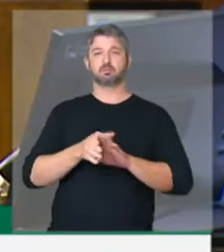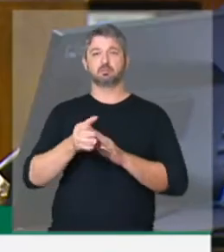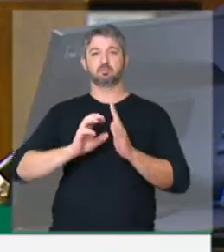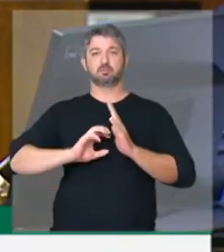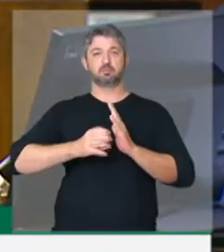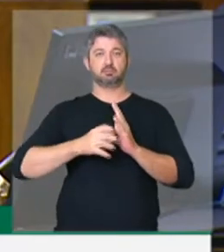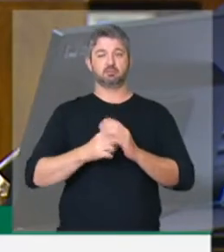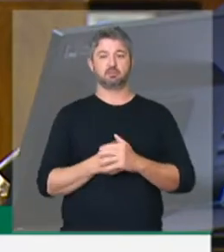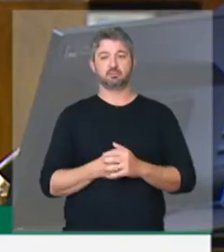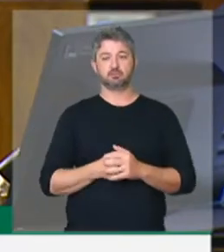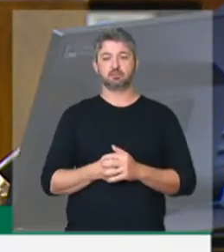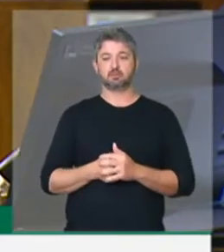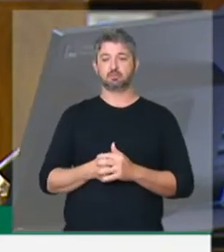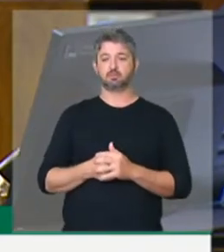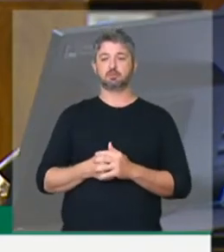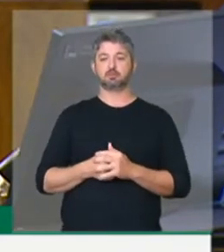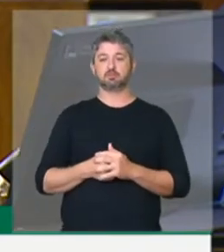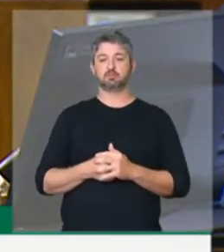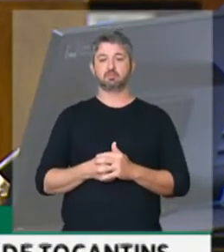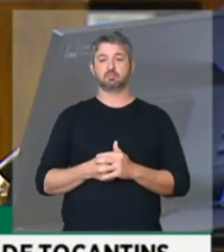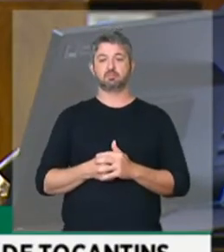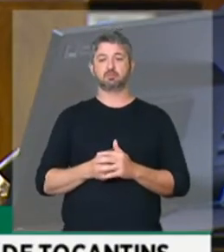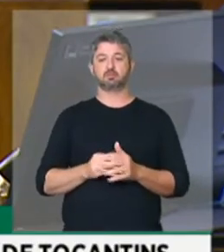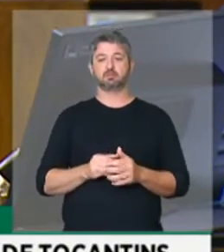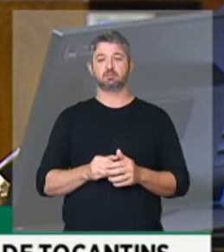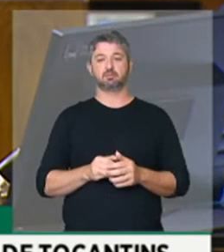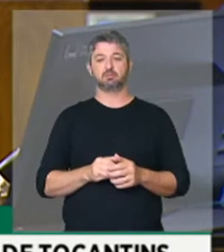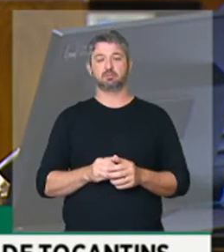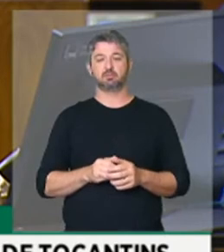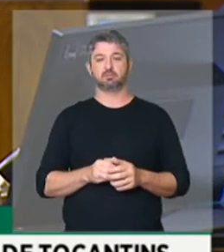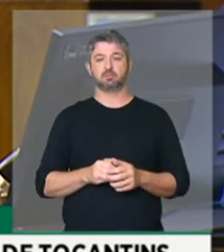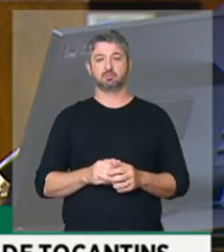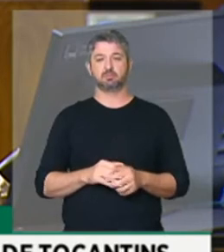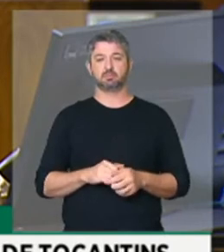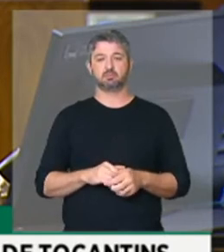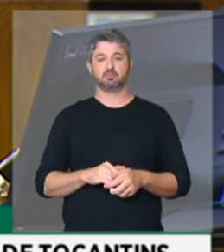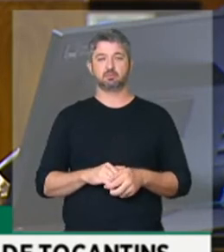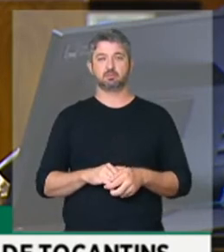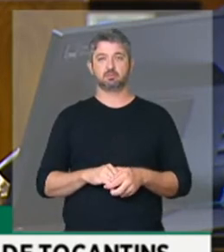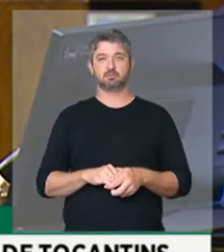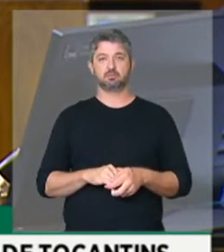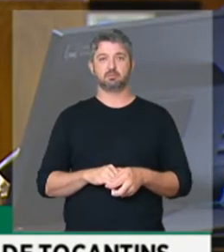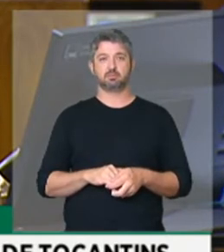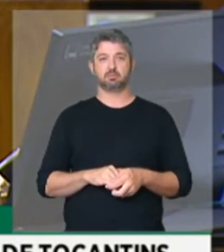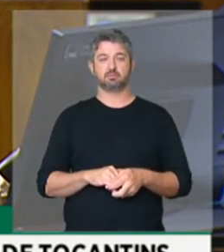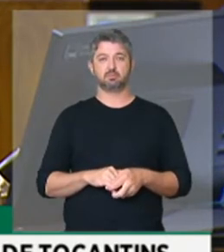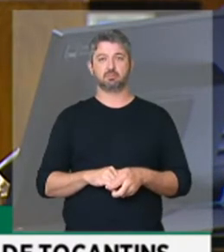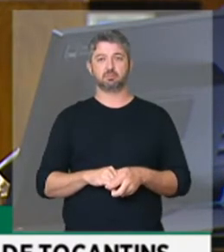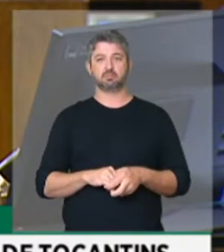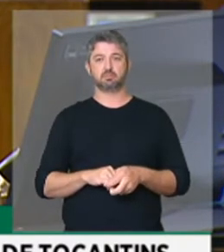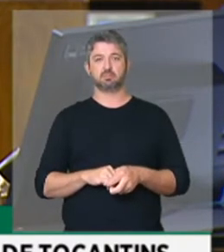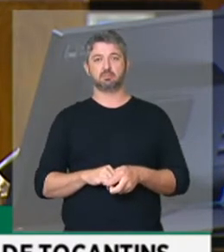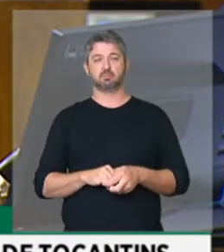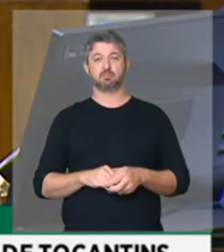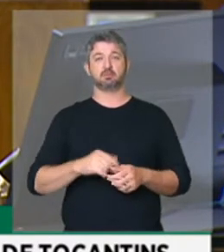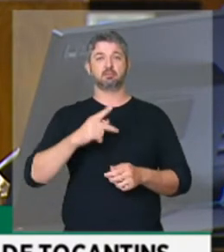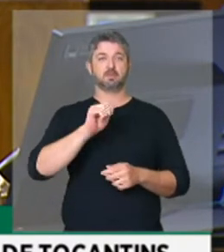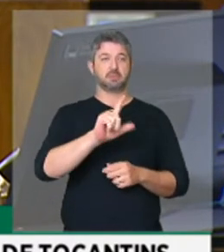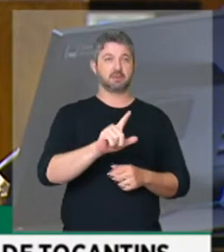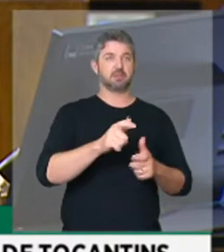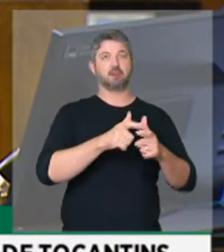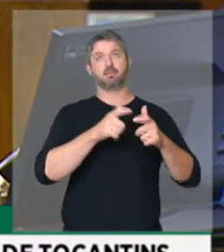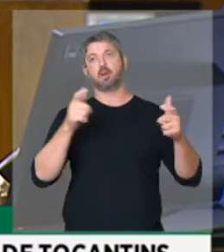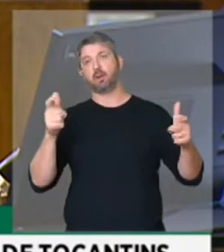bancada. Orientação de bancada. Presidente, o PSL, a maioria,